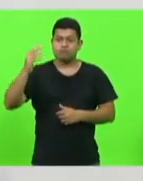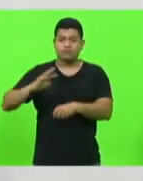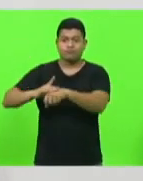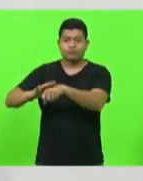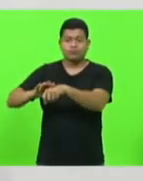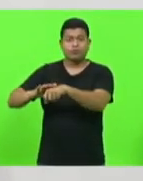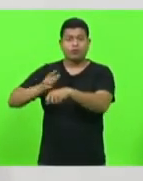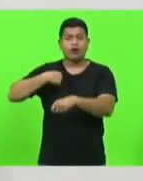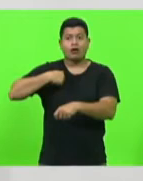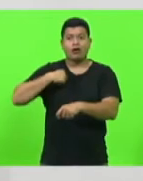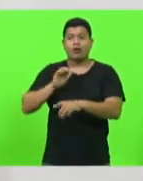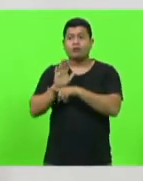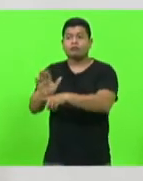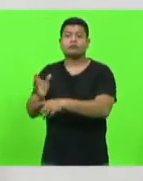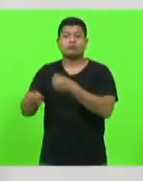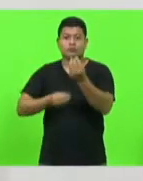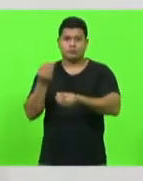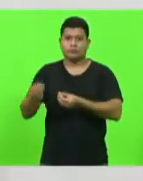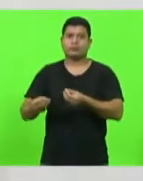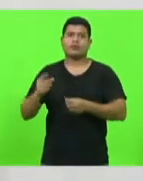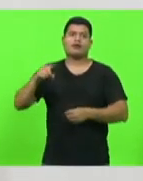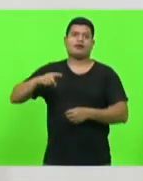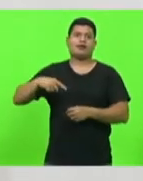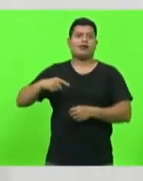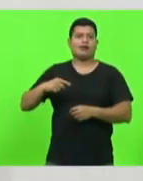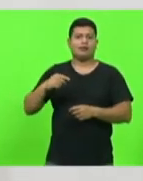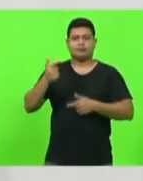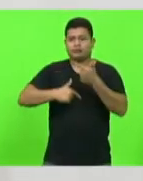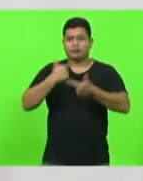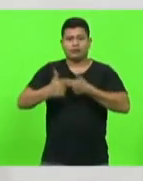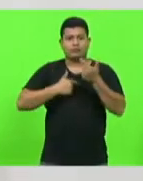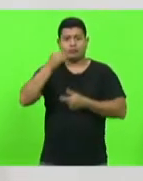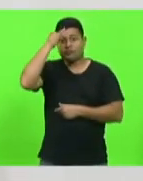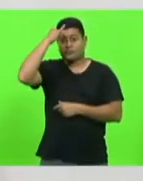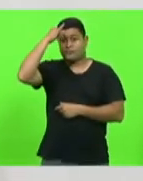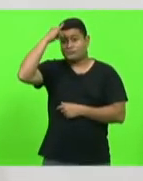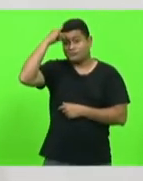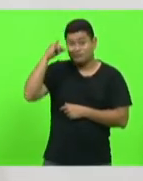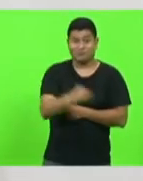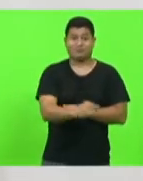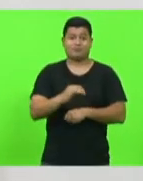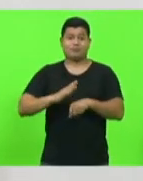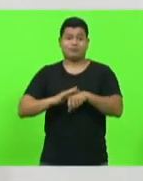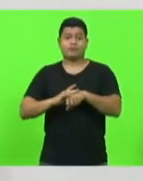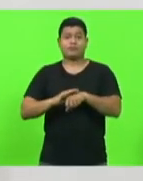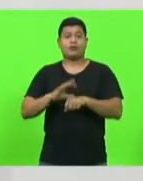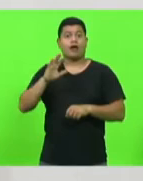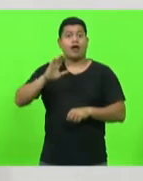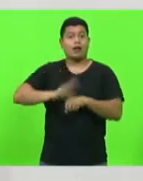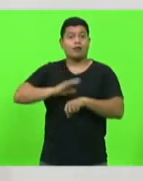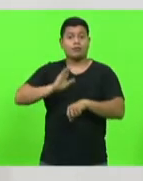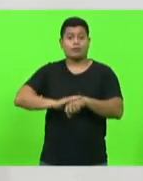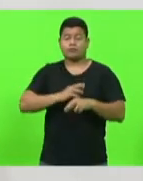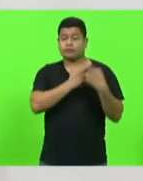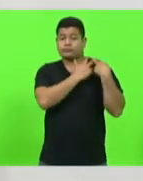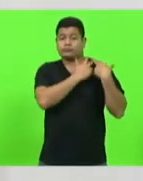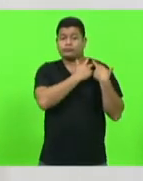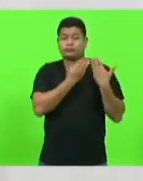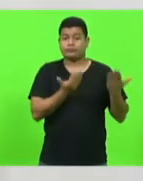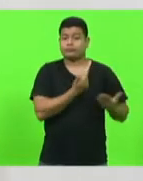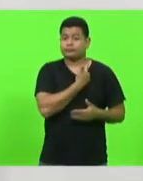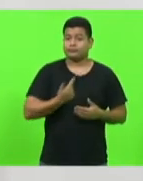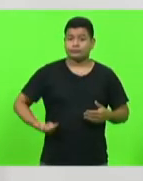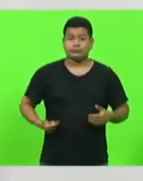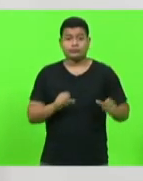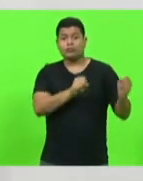a responsabilidade do poder público. Chegar antes, prevenir, essa é a